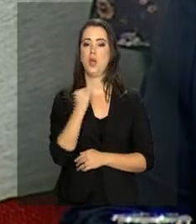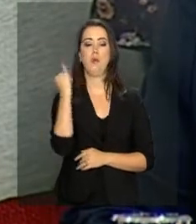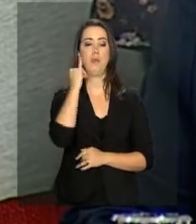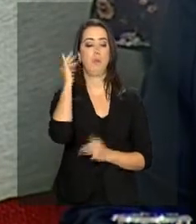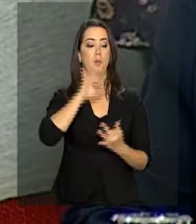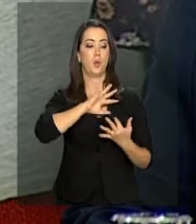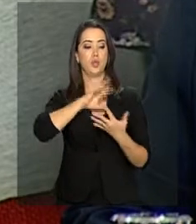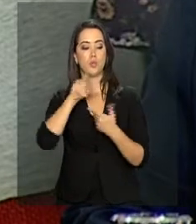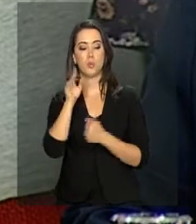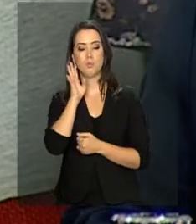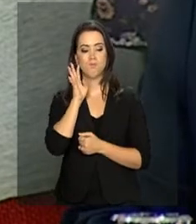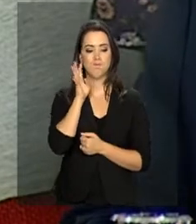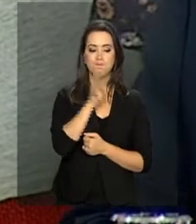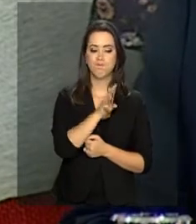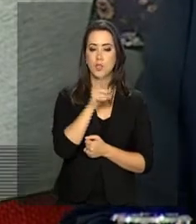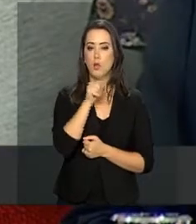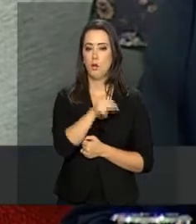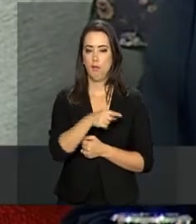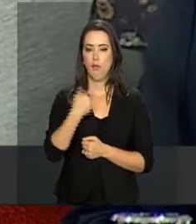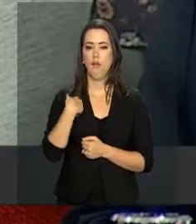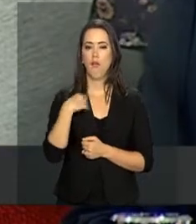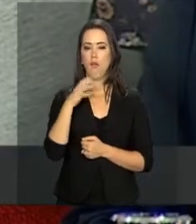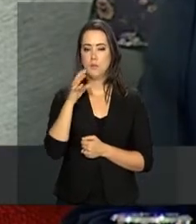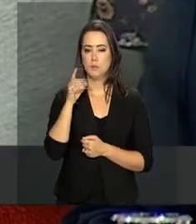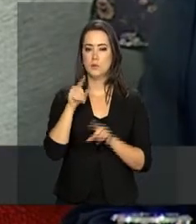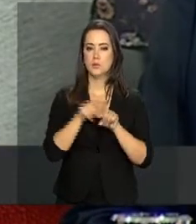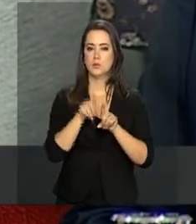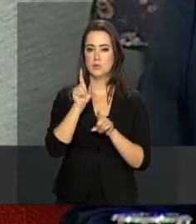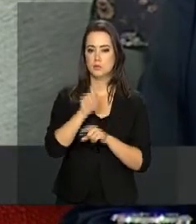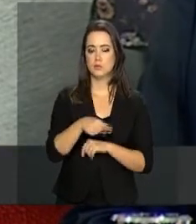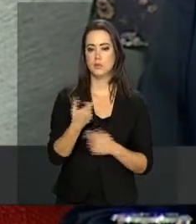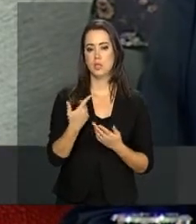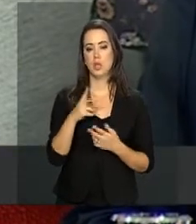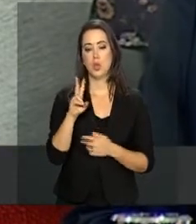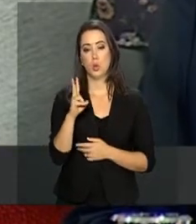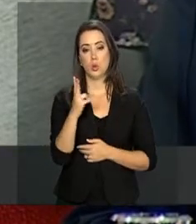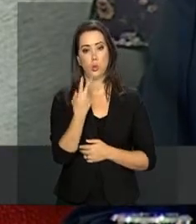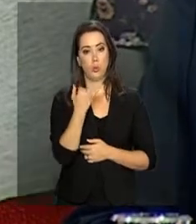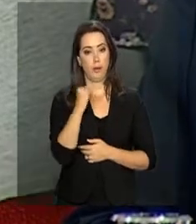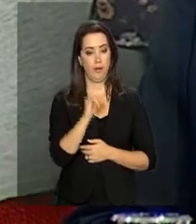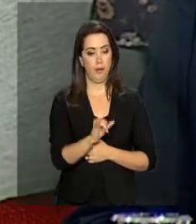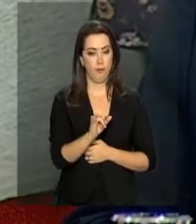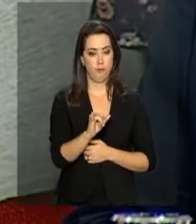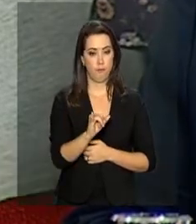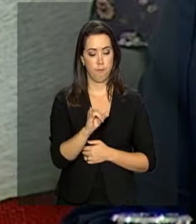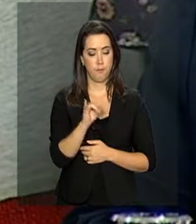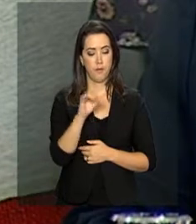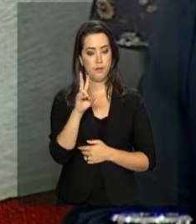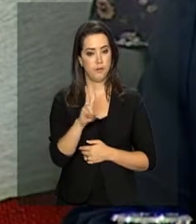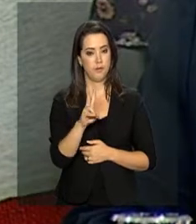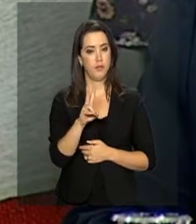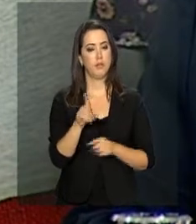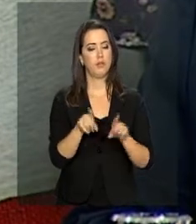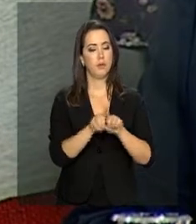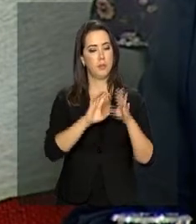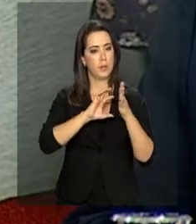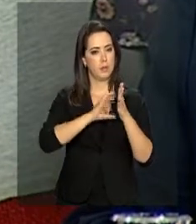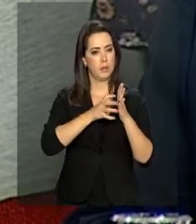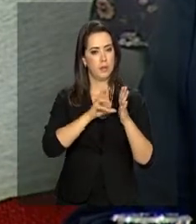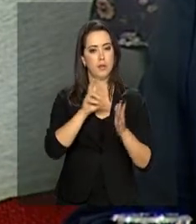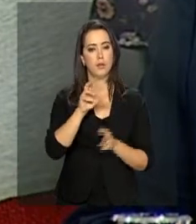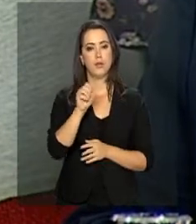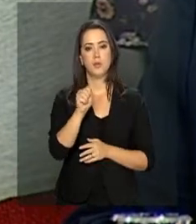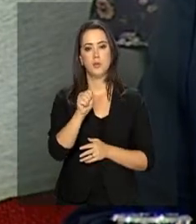mundial na questão do hiv e da aids naquilo que nós temos